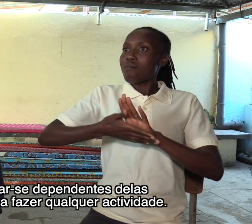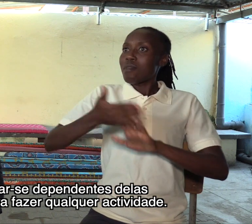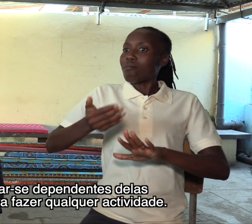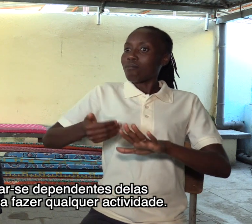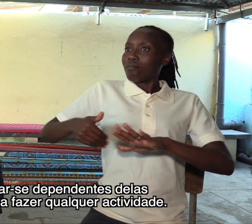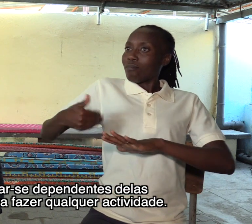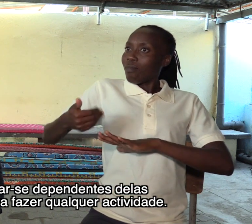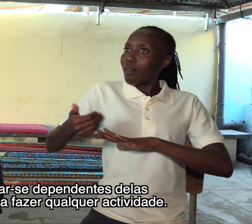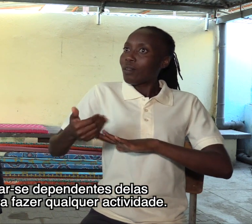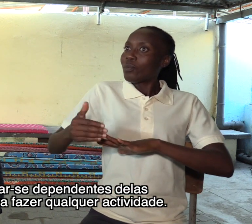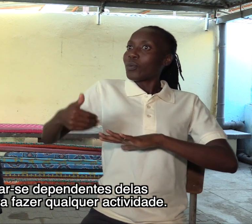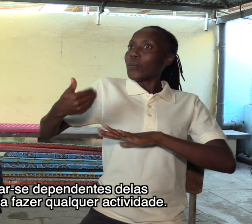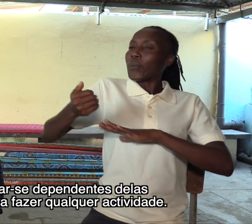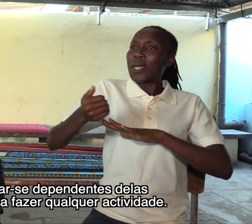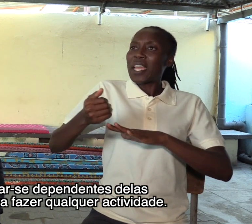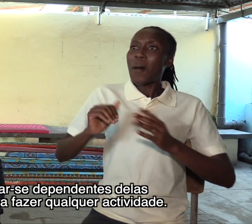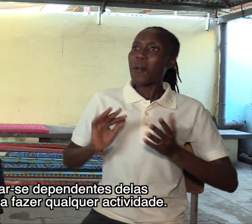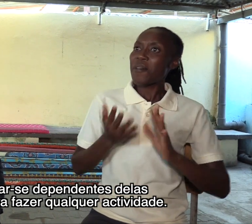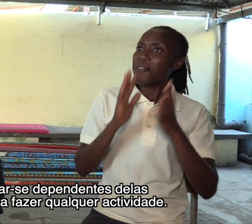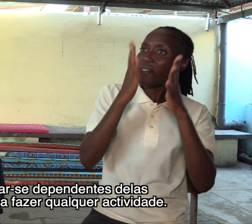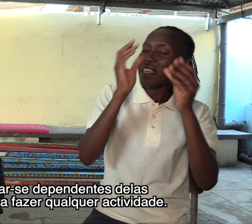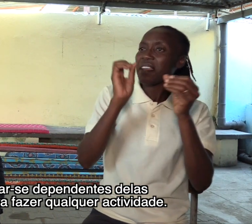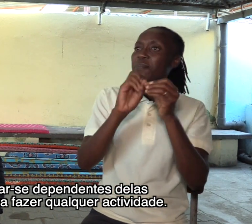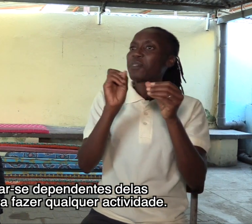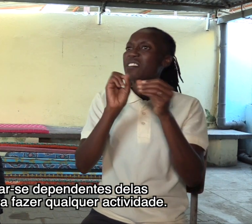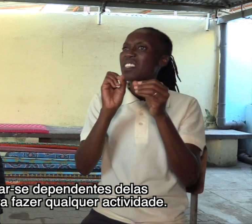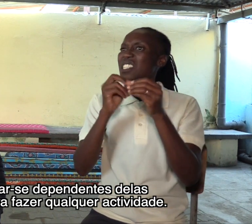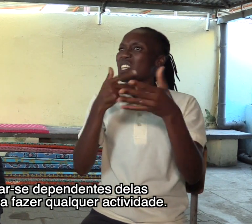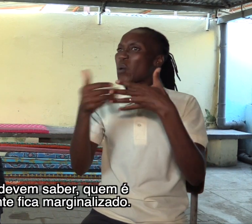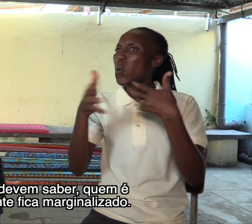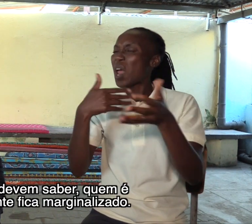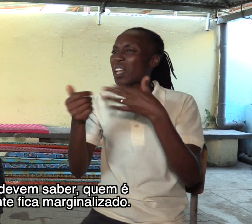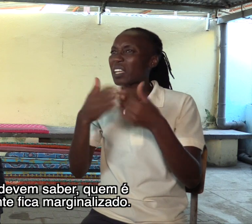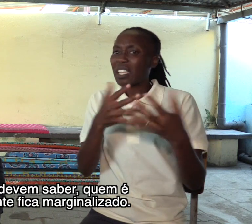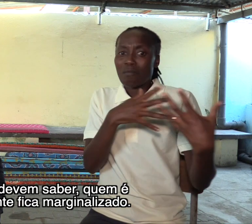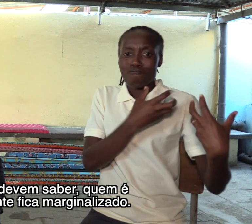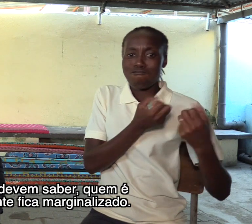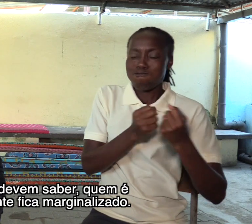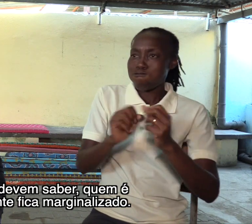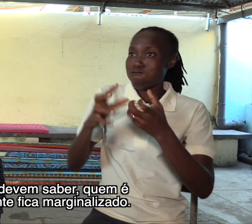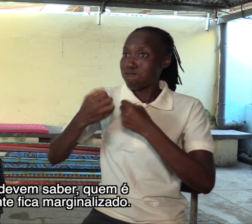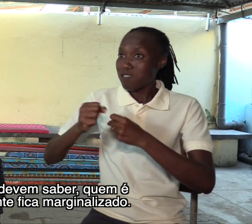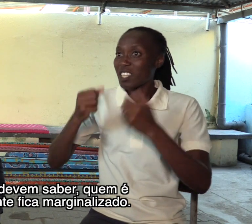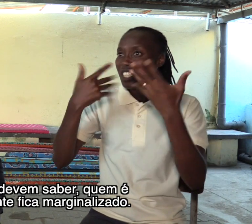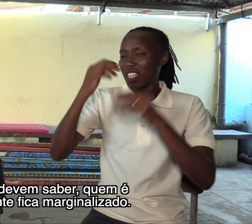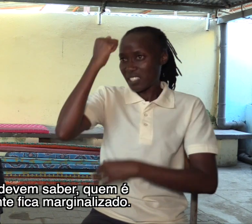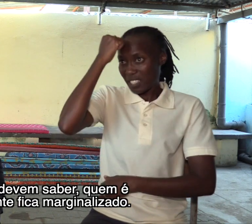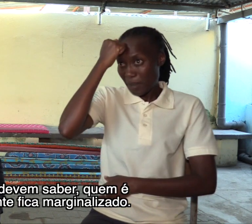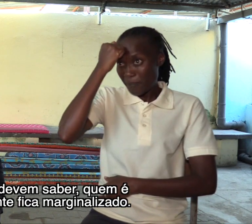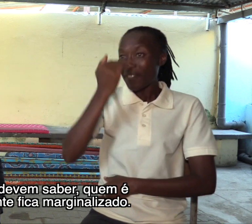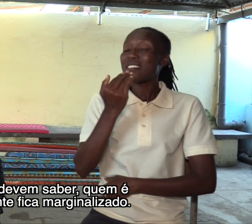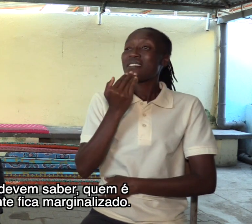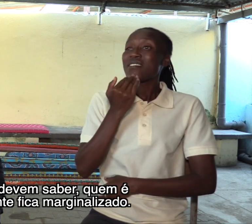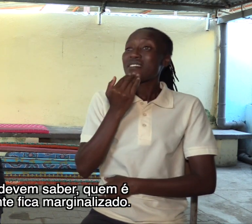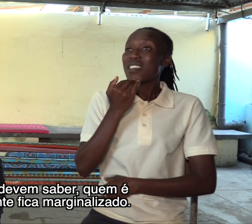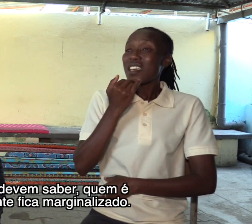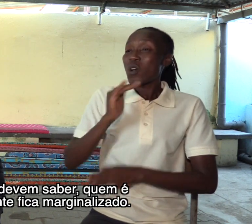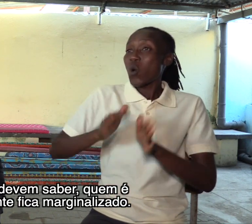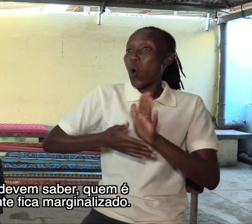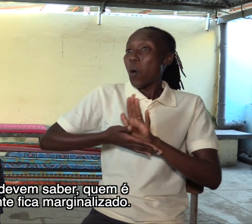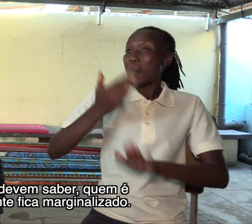Para viver, para fazer qualquer atividade e, como devem saber, quem tem independência, fica